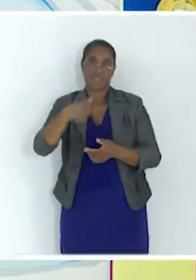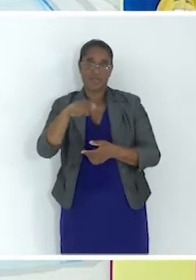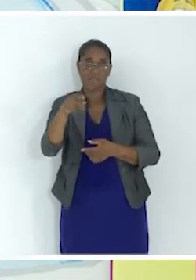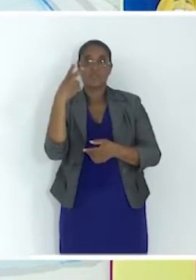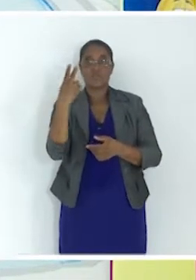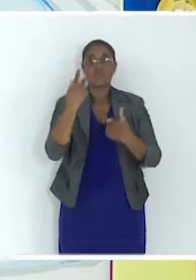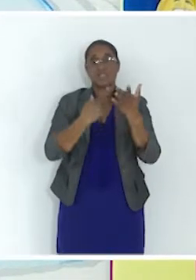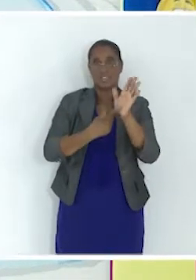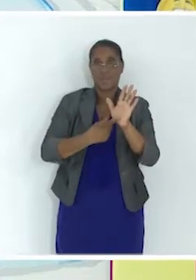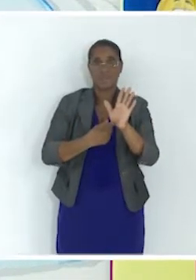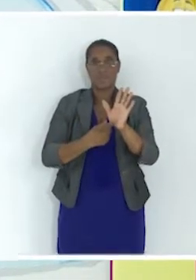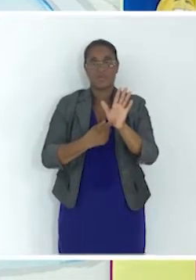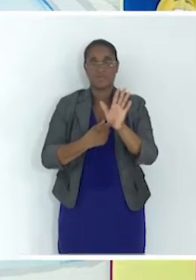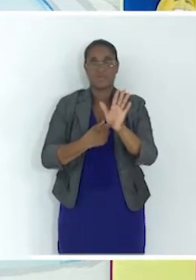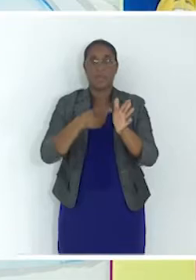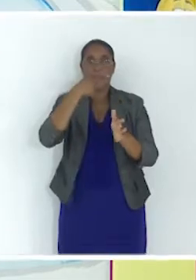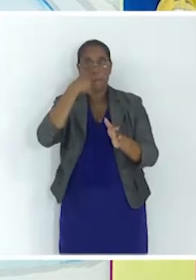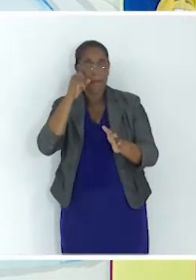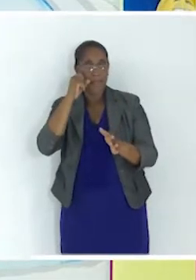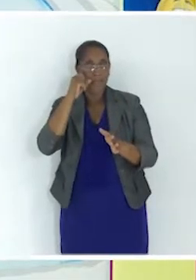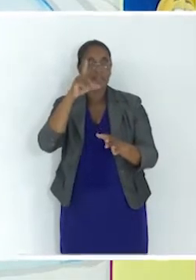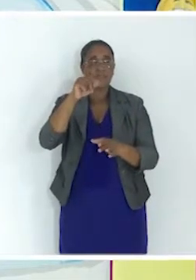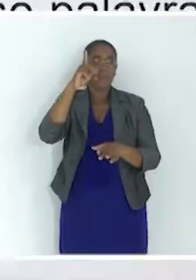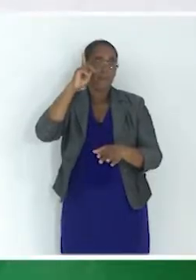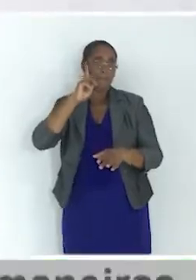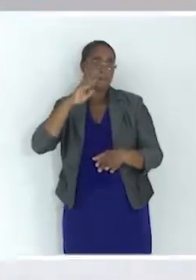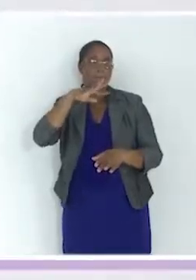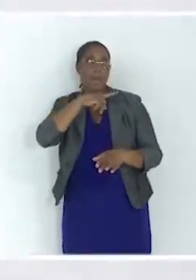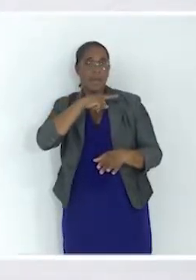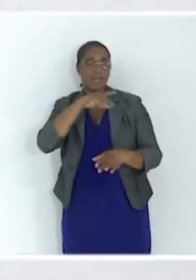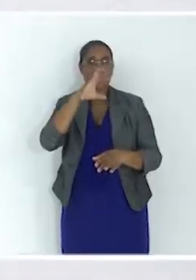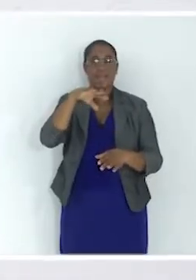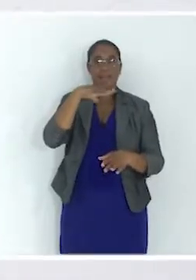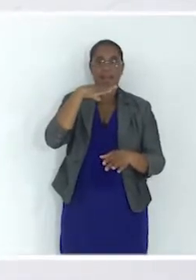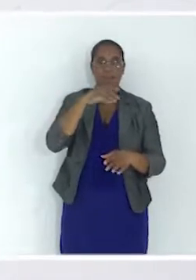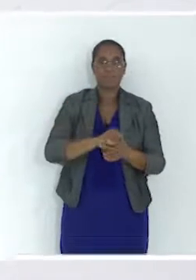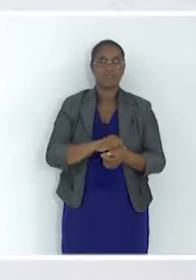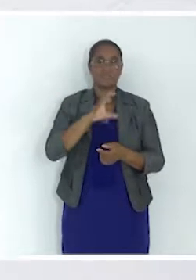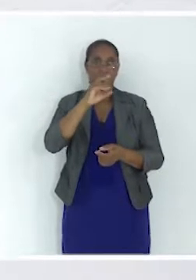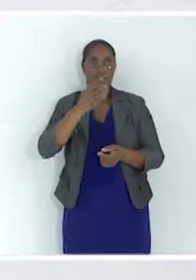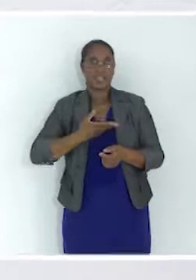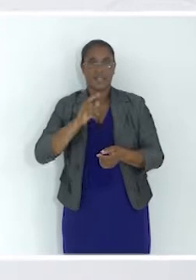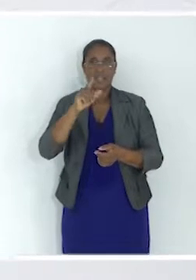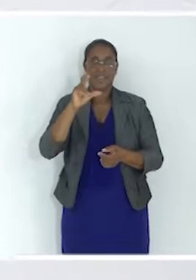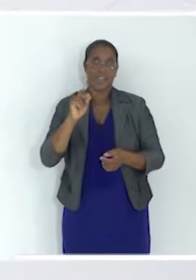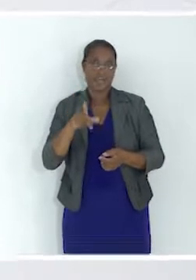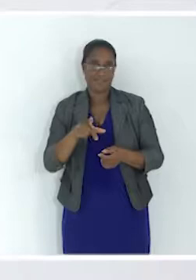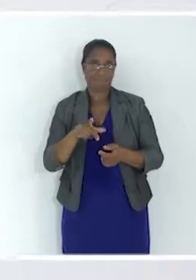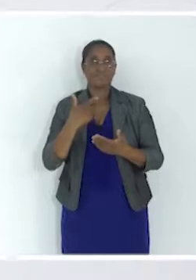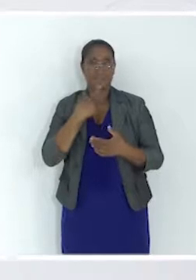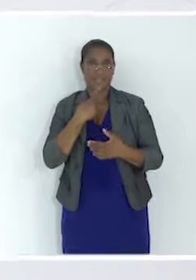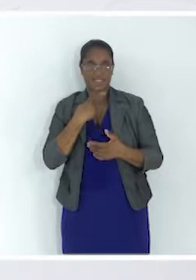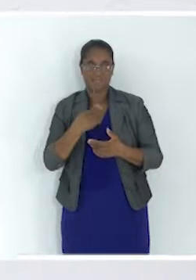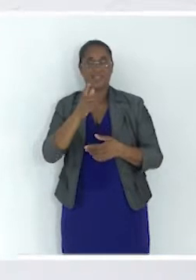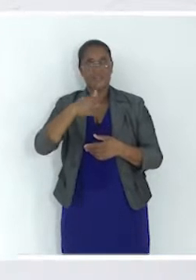mãe. Cão, cadela. Muito bem, então vamos avançar. Alguns nomes